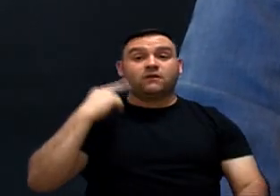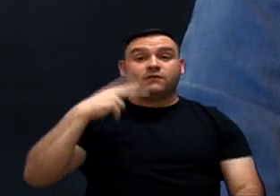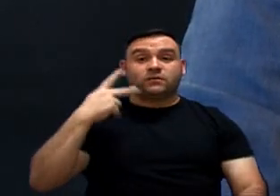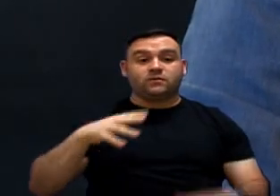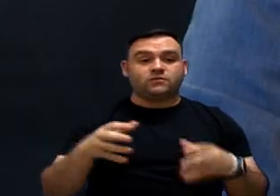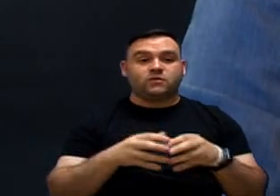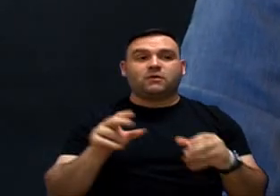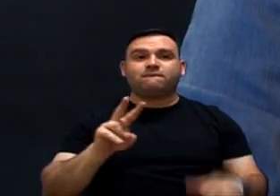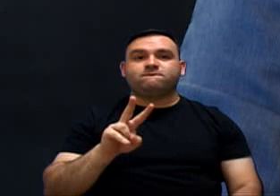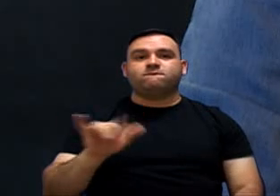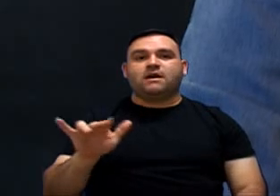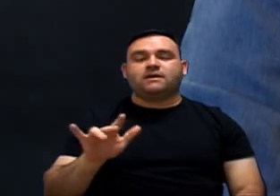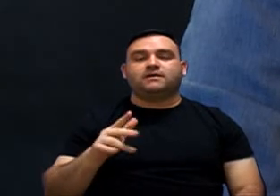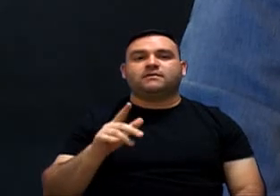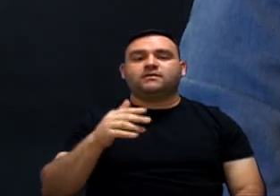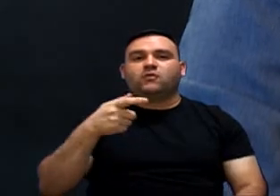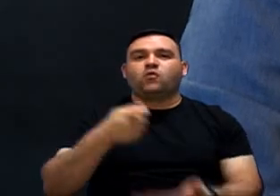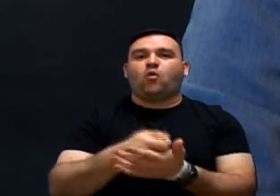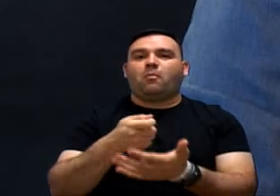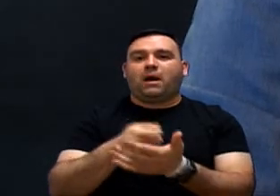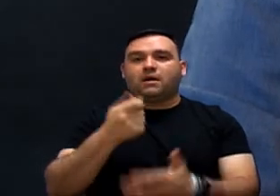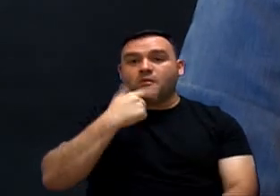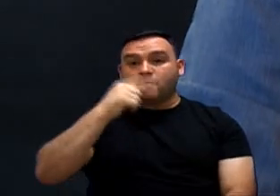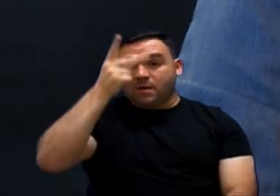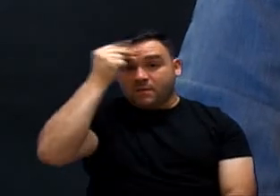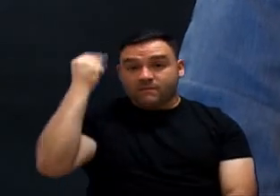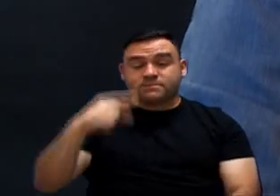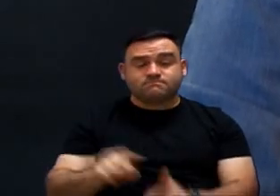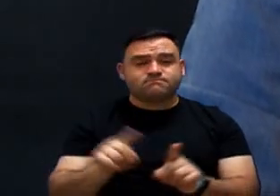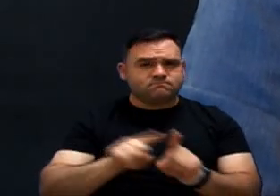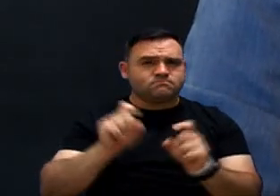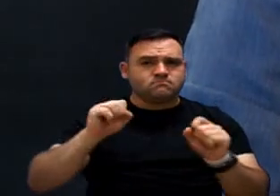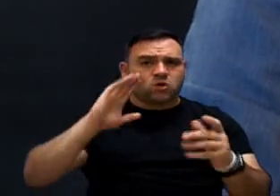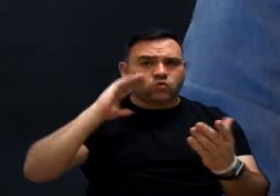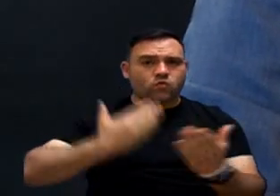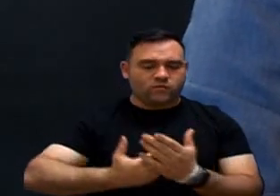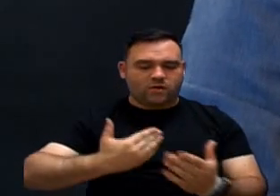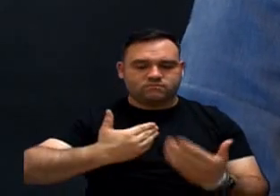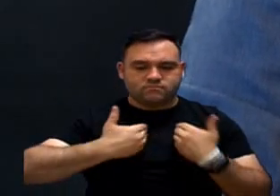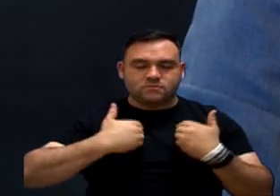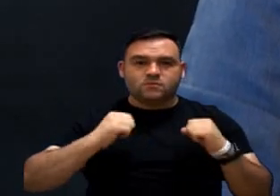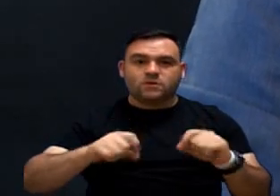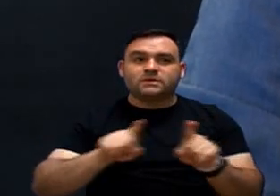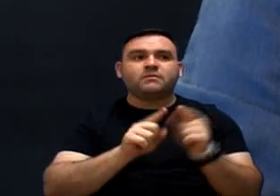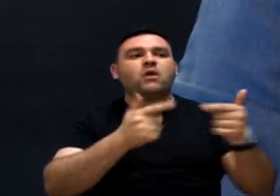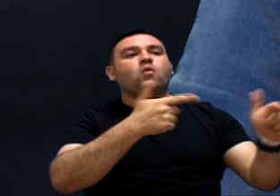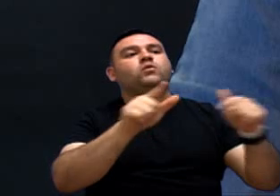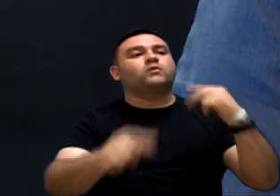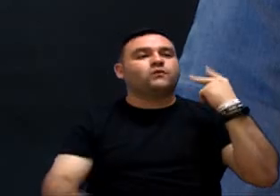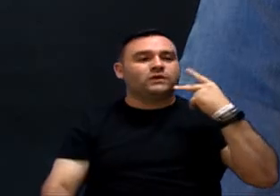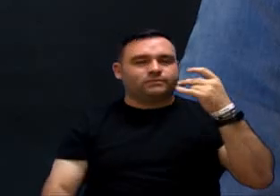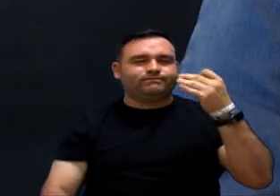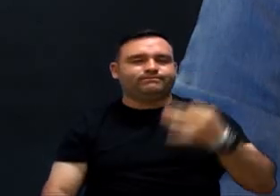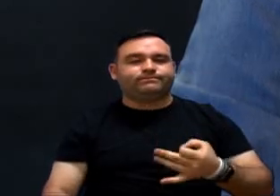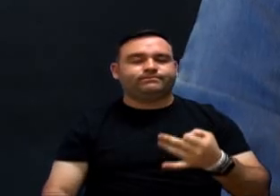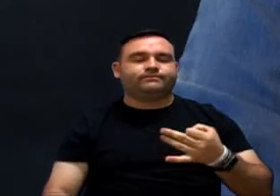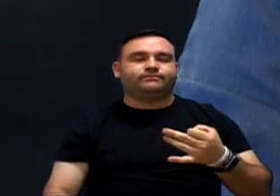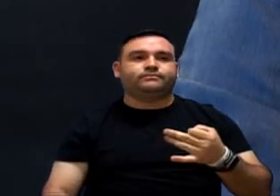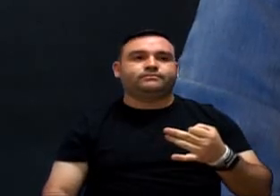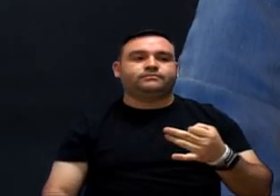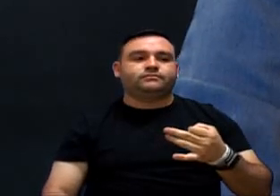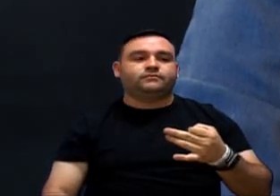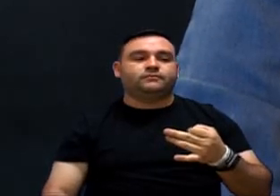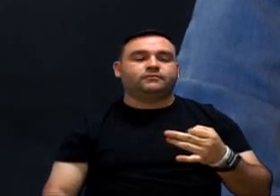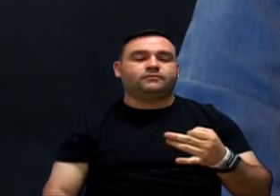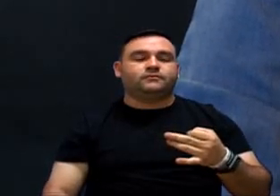vereadores, iremos cobrar junto ao prefeito, e o senhor pode contar com esse vereador e com os demais vereadores, tenho plena certeza disso.